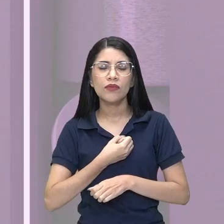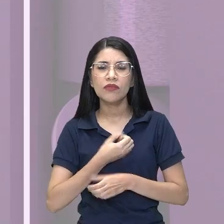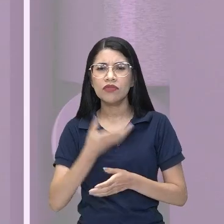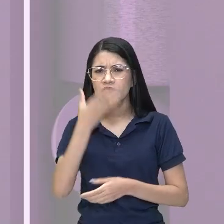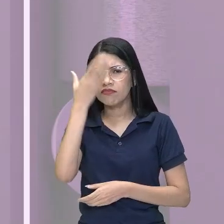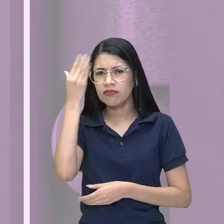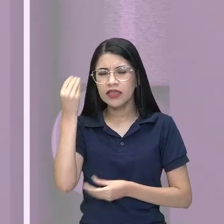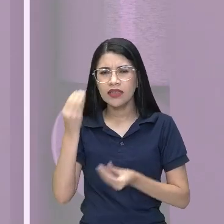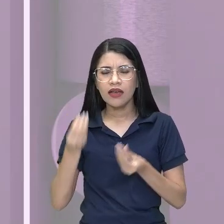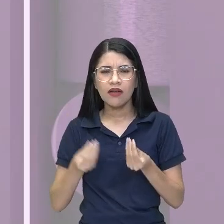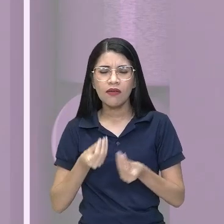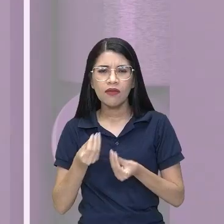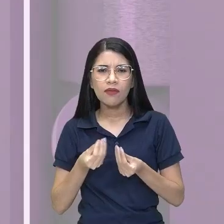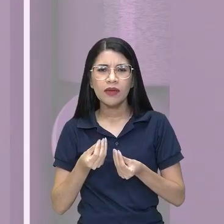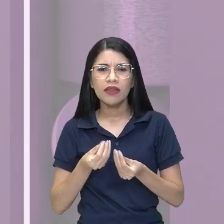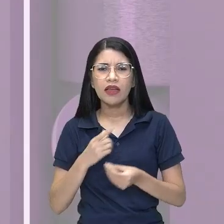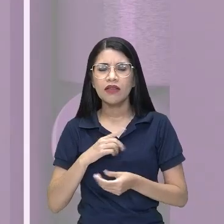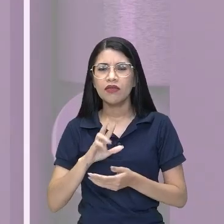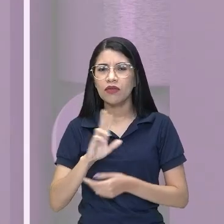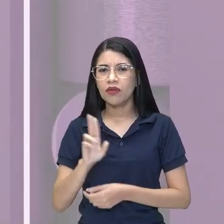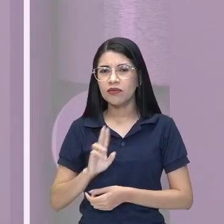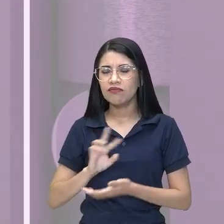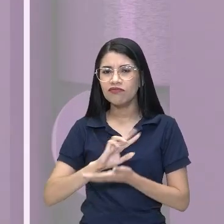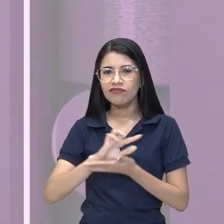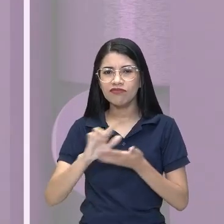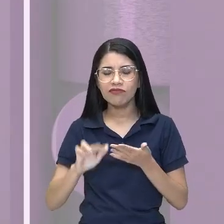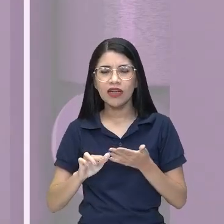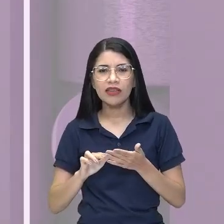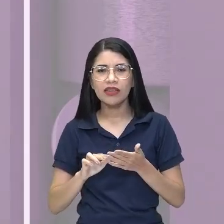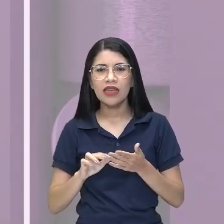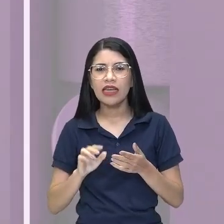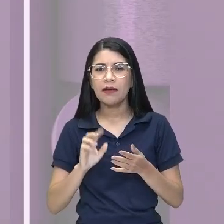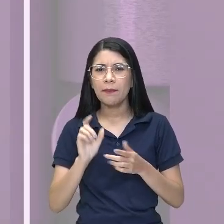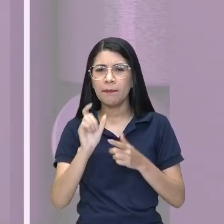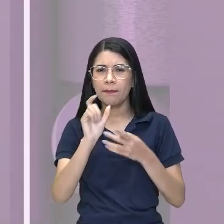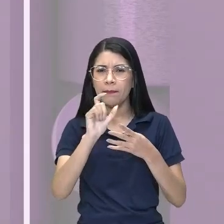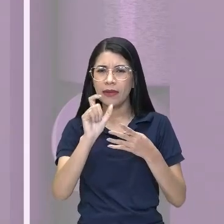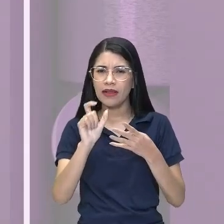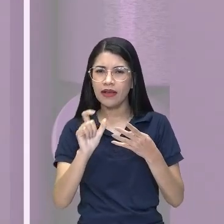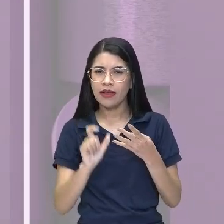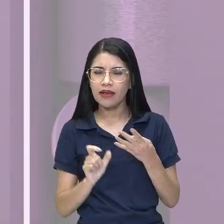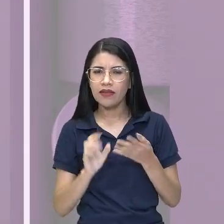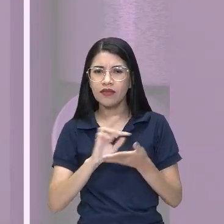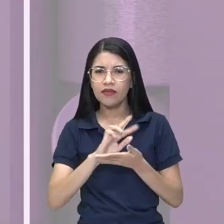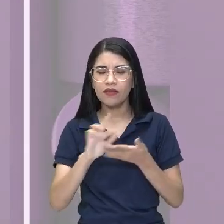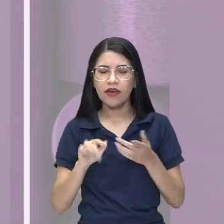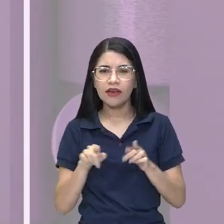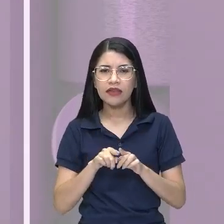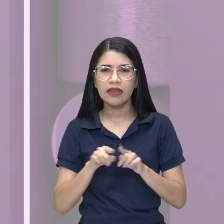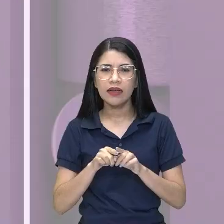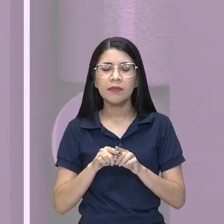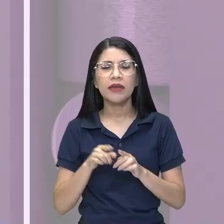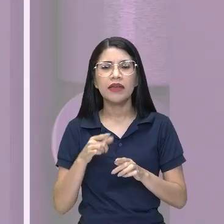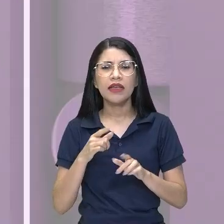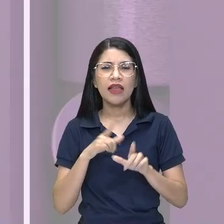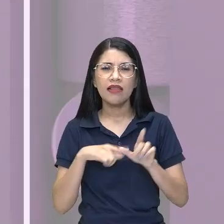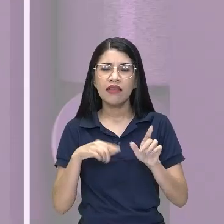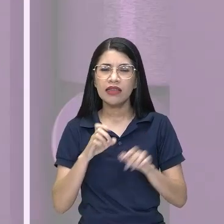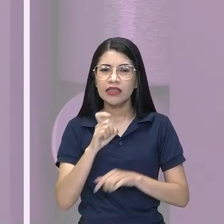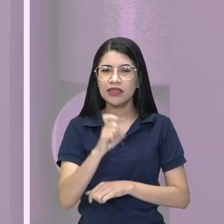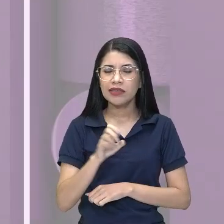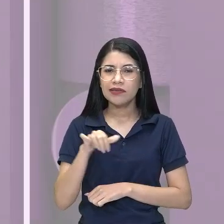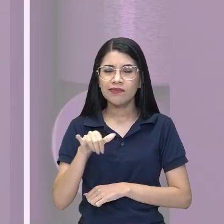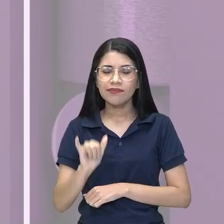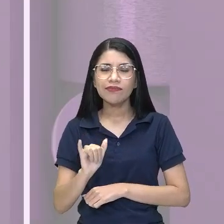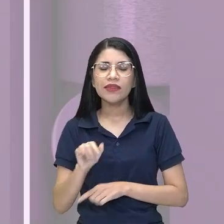porque surgiu de repente tanto nome difícil, surgiu abscissa, surgiu ordenada, apareceu o X, apareceu o Y e